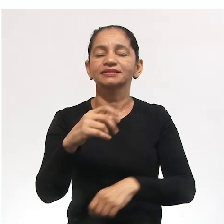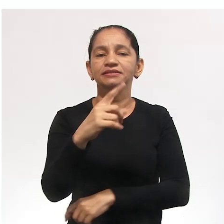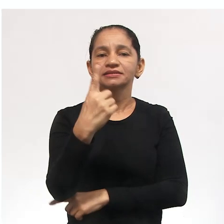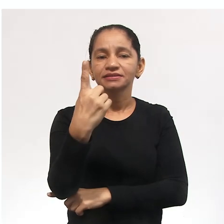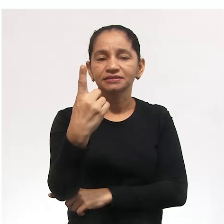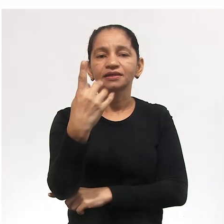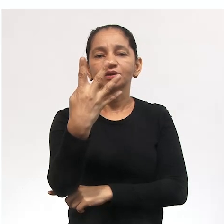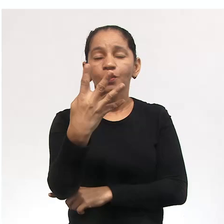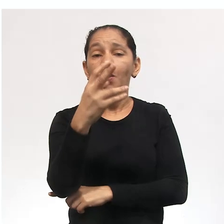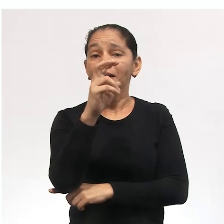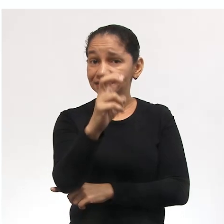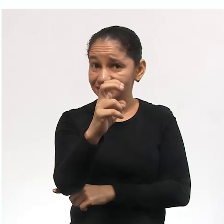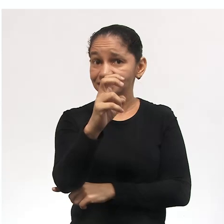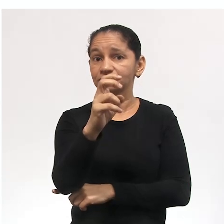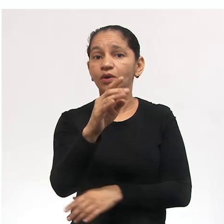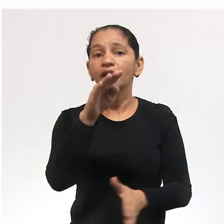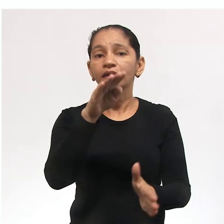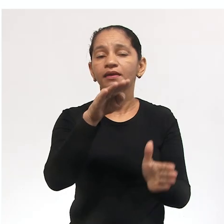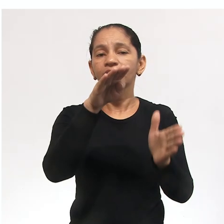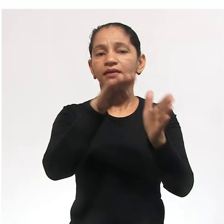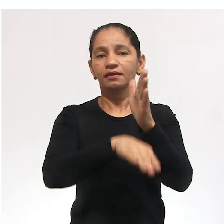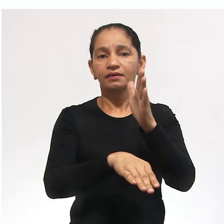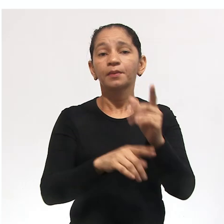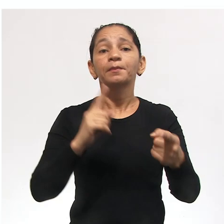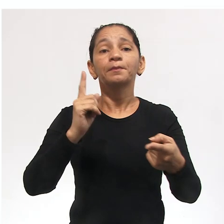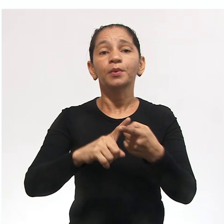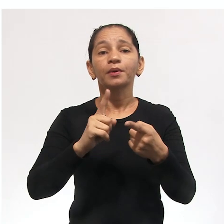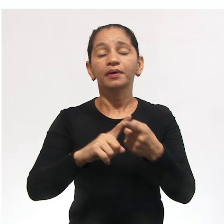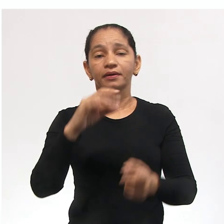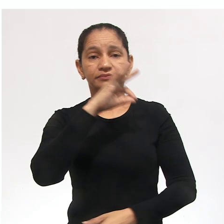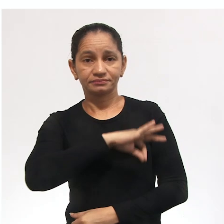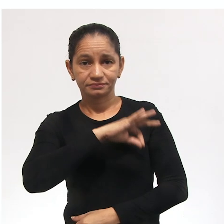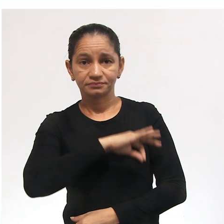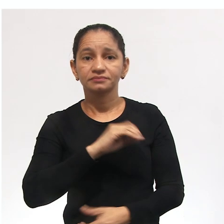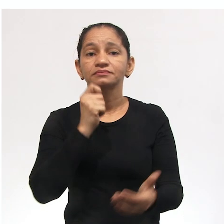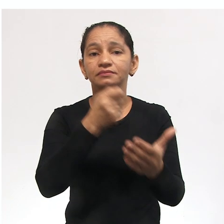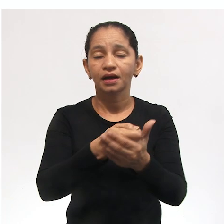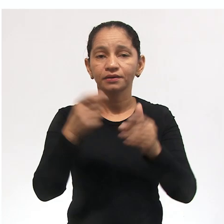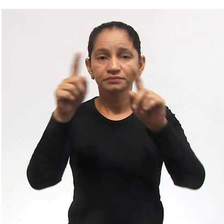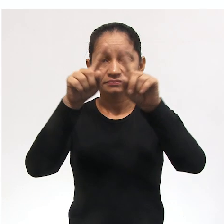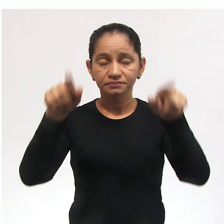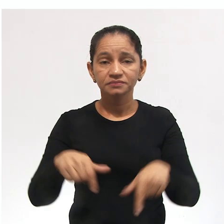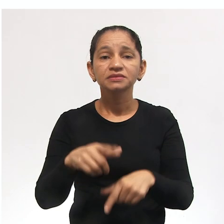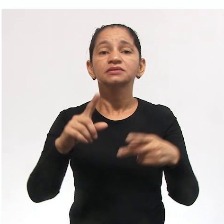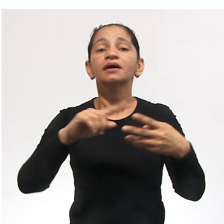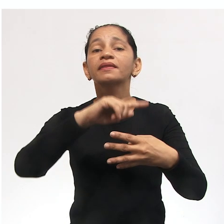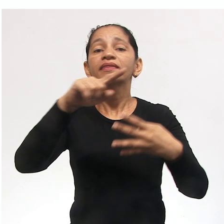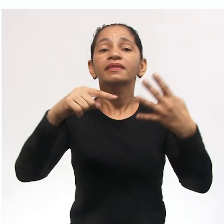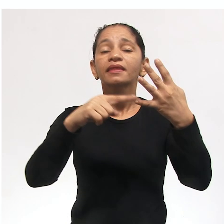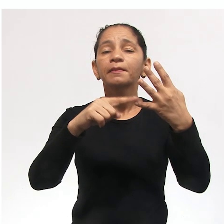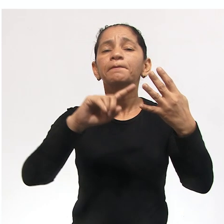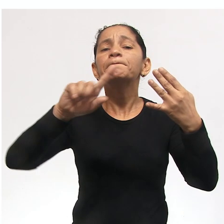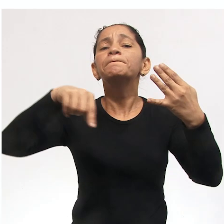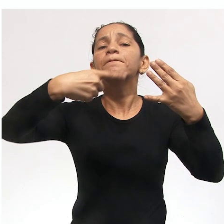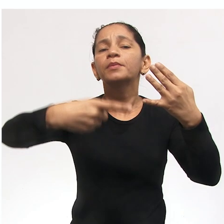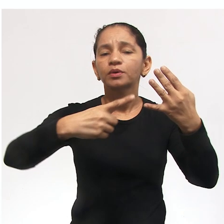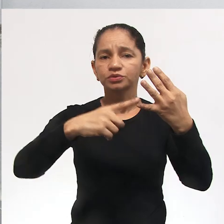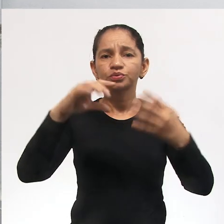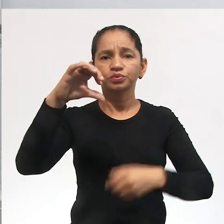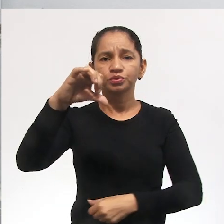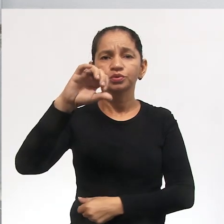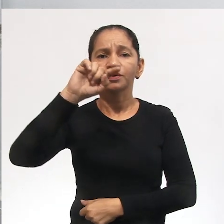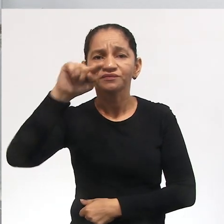para 133 em virtude do pagamento dos salários. 9. Despesa com depreciação. Pessoal, depreciação é um